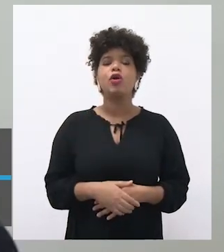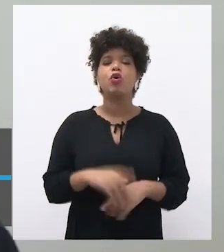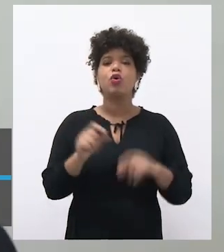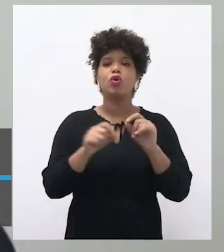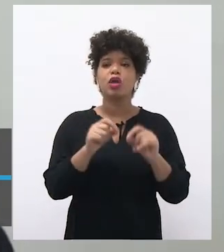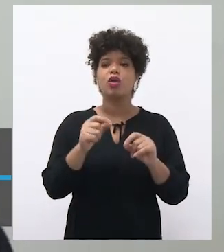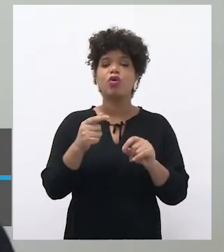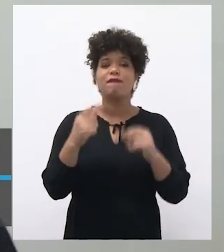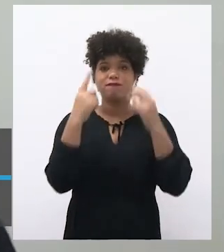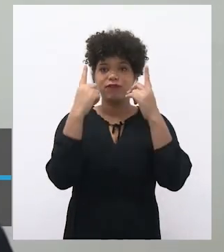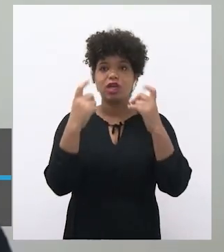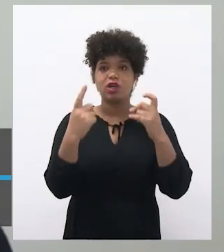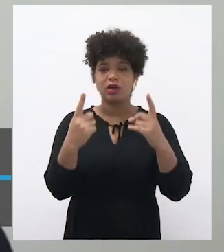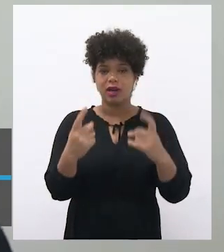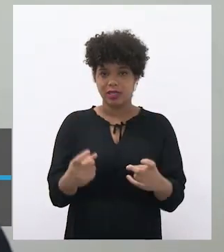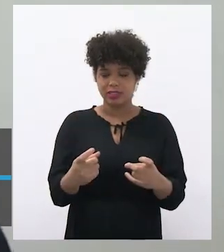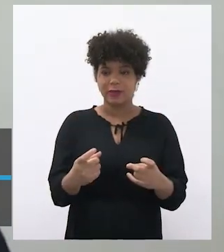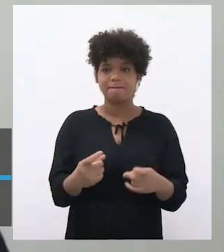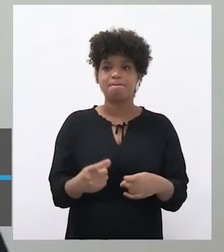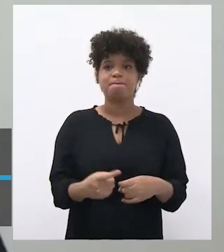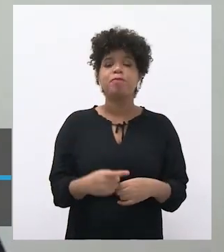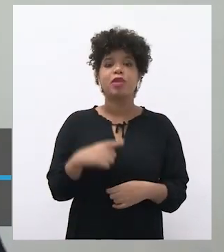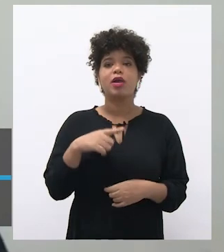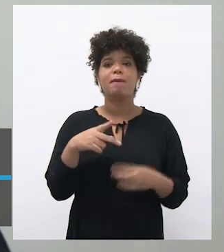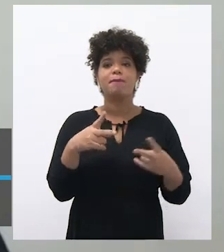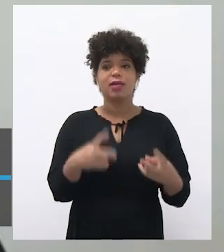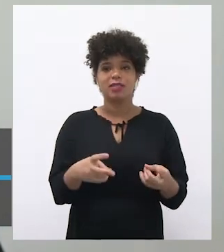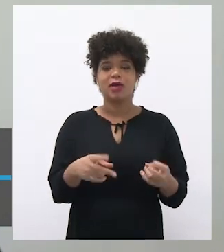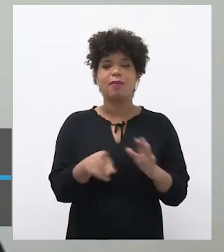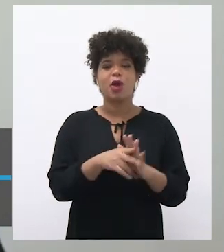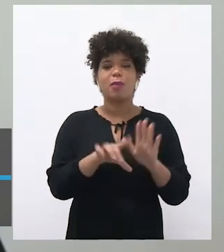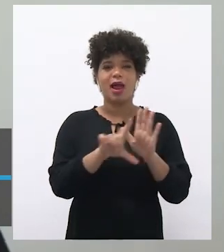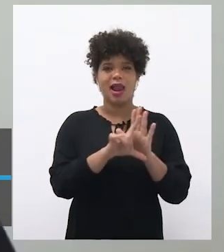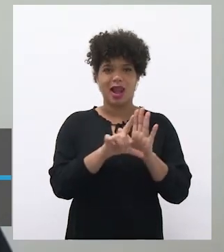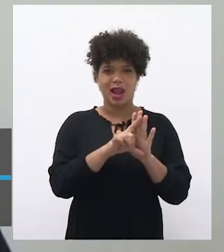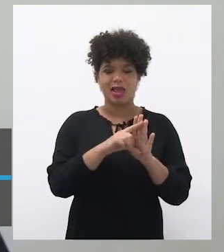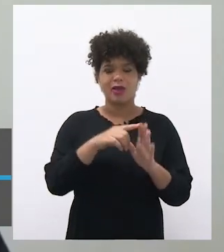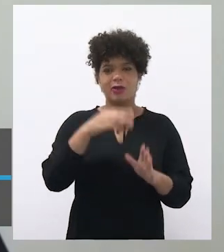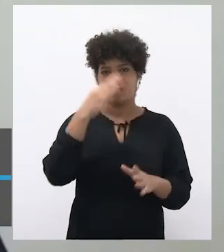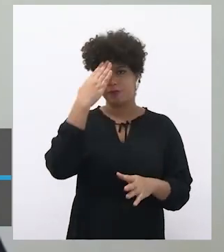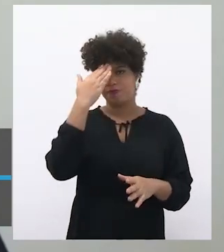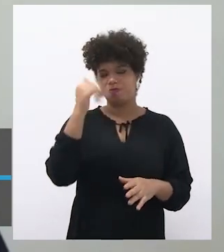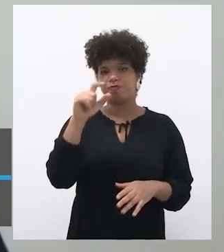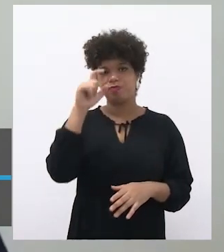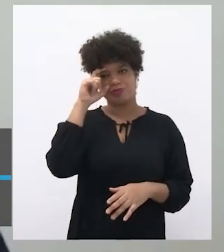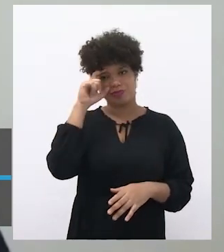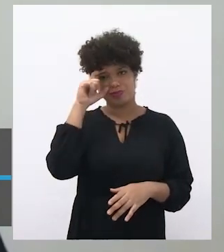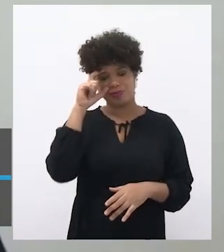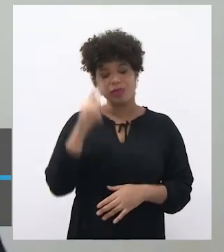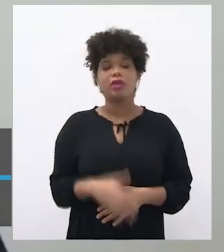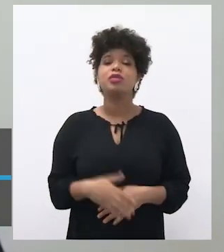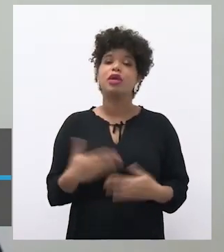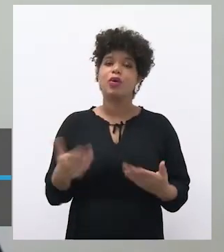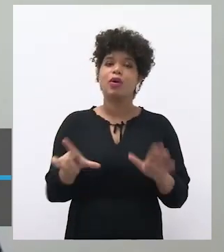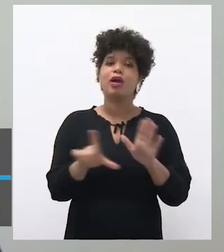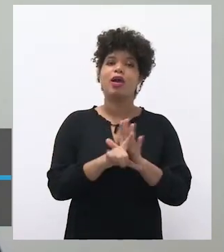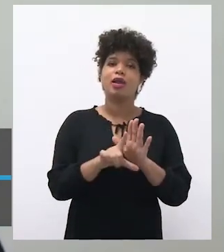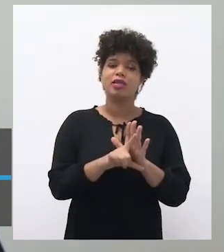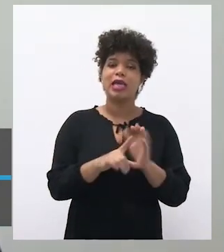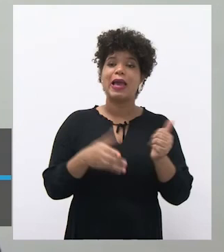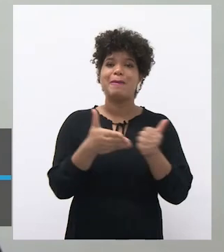família, principalmente mulheres, em situação de violência. Portanto, esse é o cenário, né,